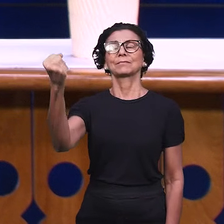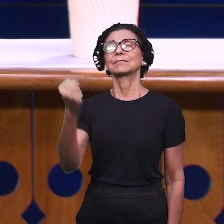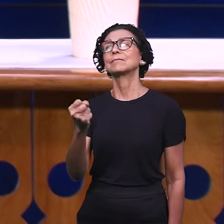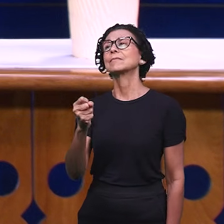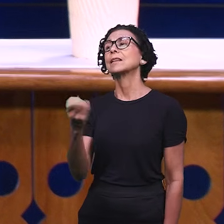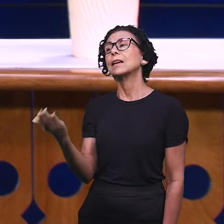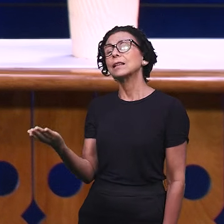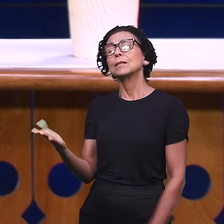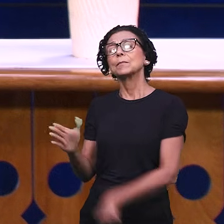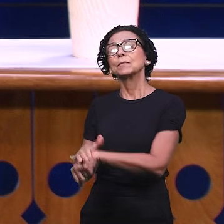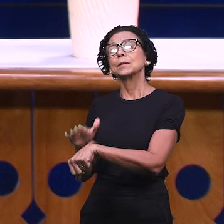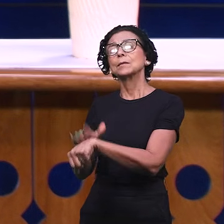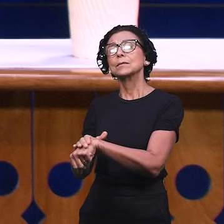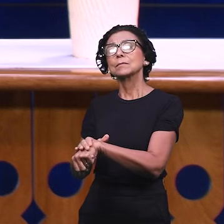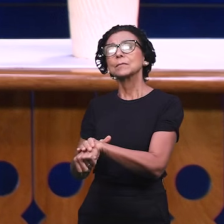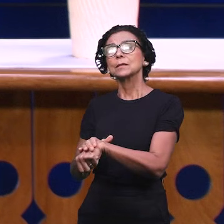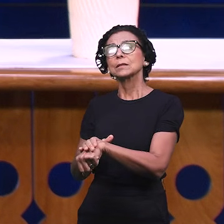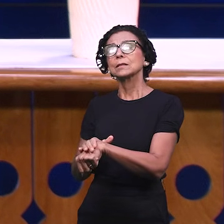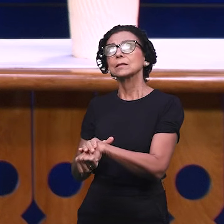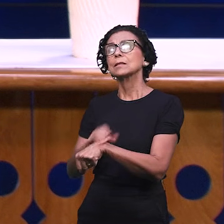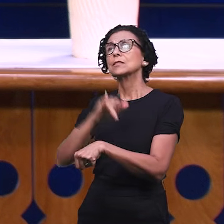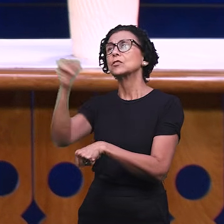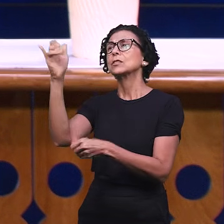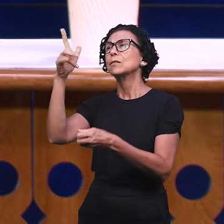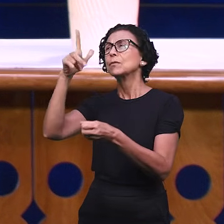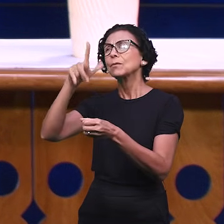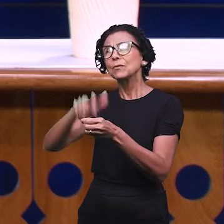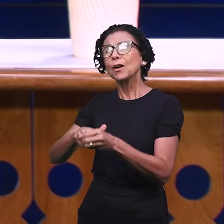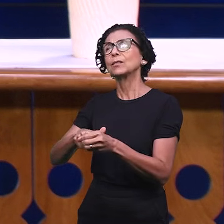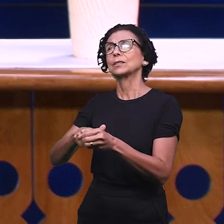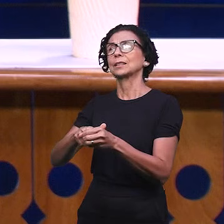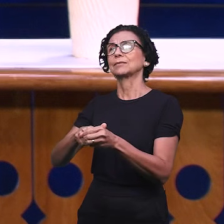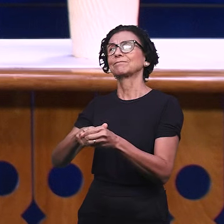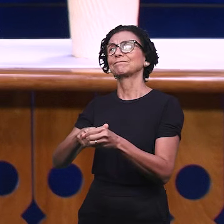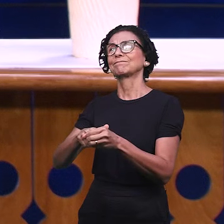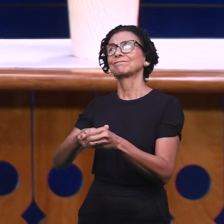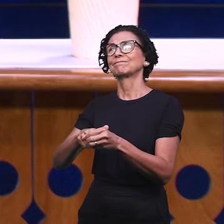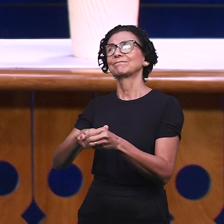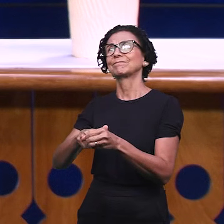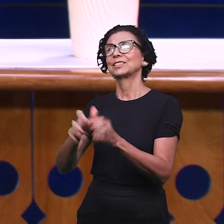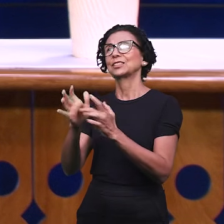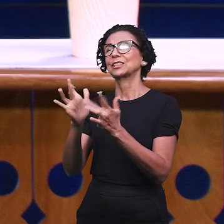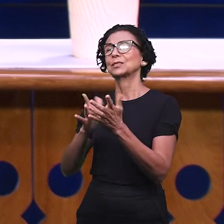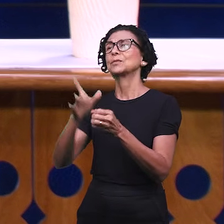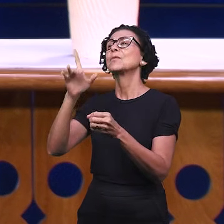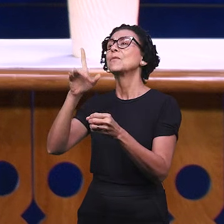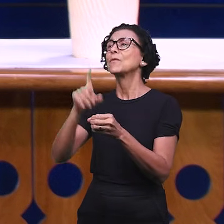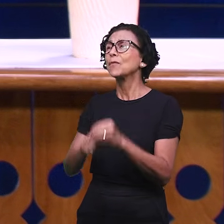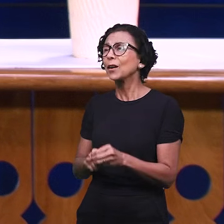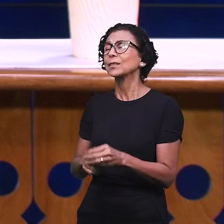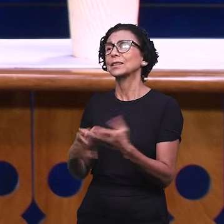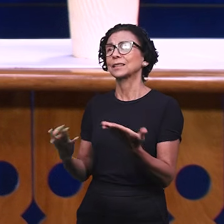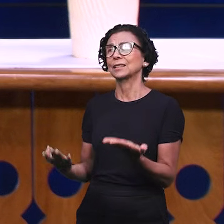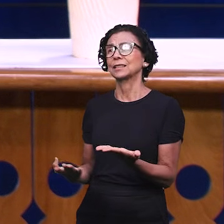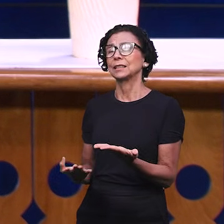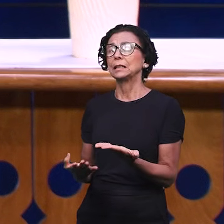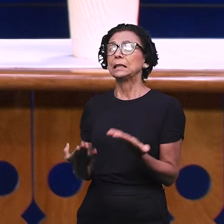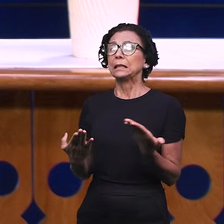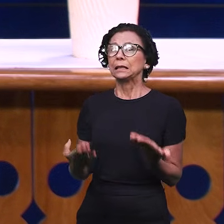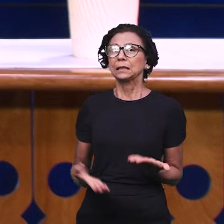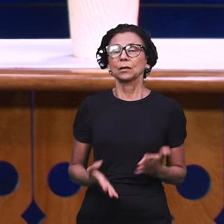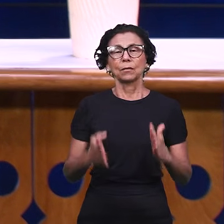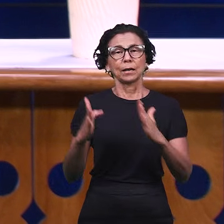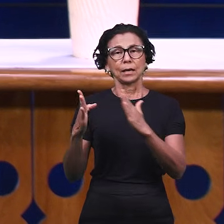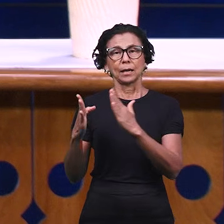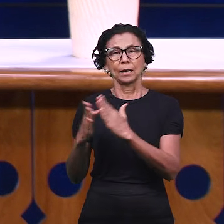diz ao noivo, vem. Mas ela não diz sozinha, porque o Espírito e a esposa dizem, vem. Então não é um